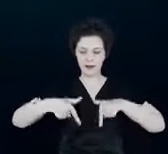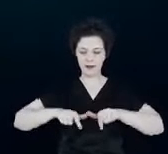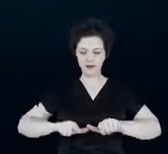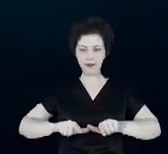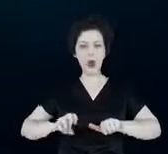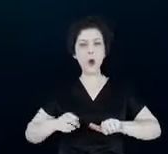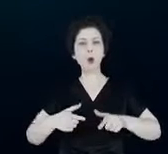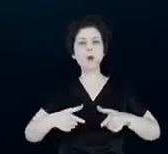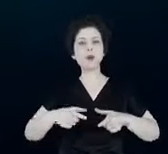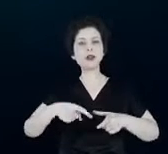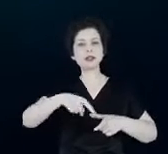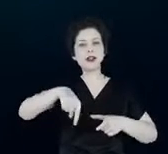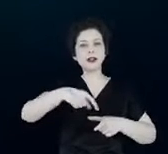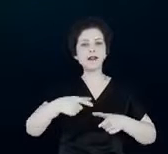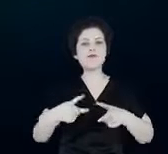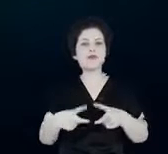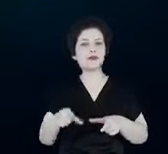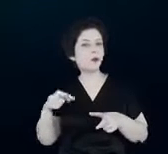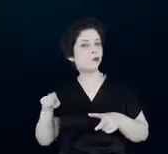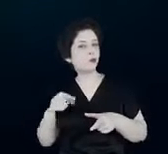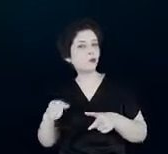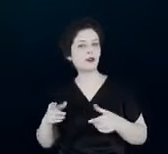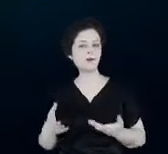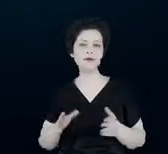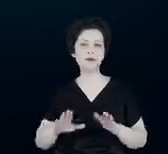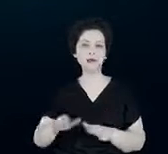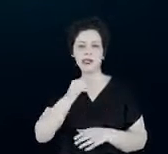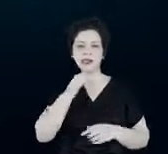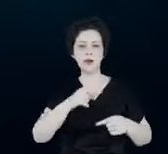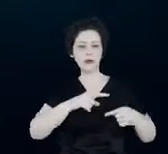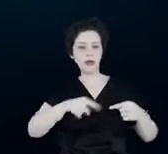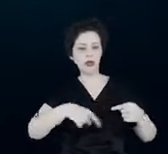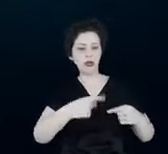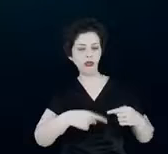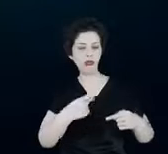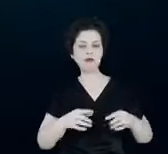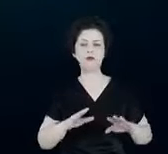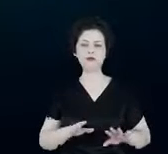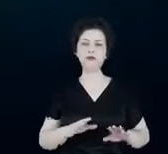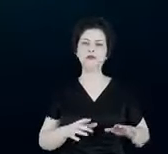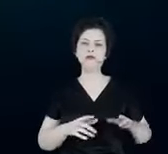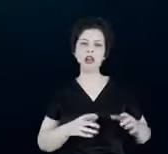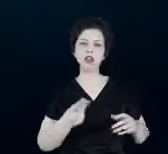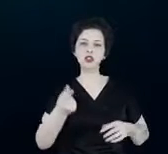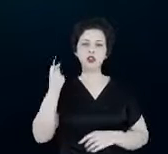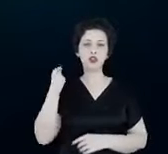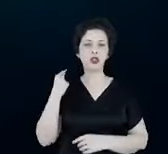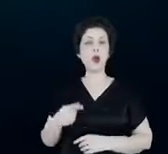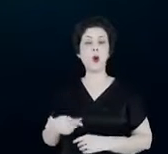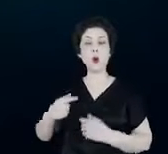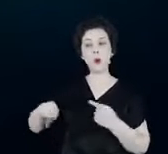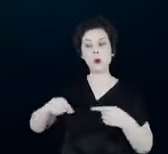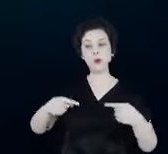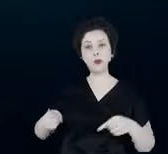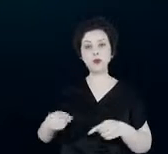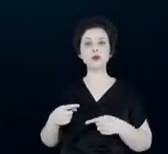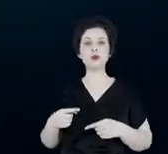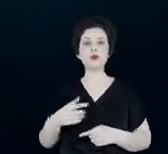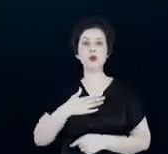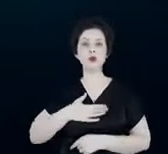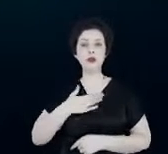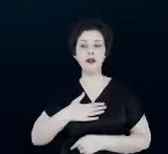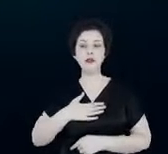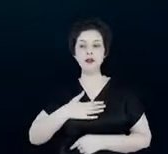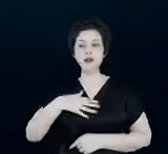novo né assim foram experiências de da fita enrolar certo é o mais importante é o músico tinha que gravar 20 músicas só gostava de três